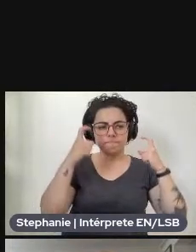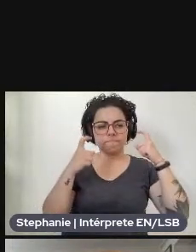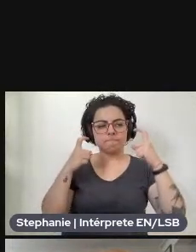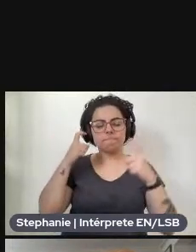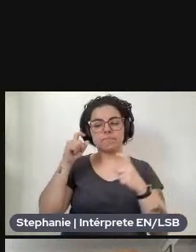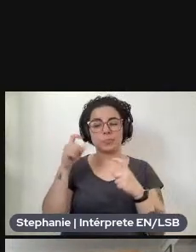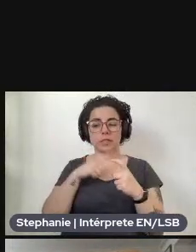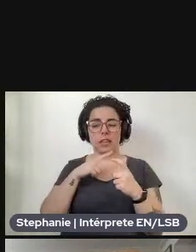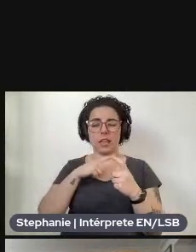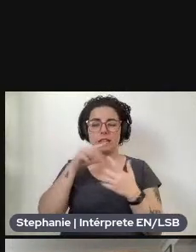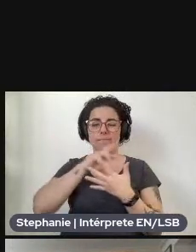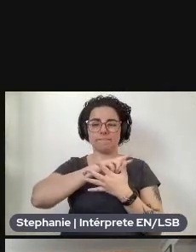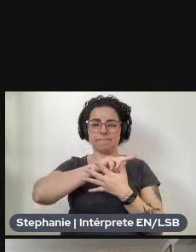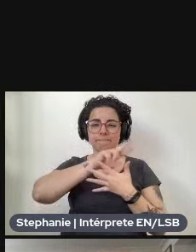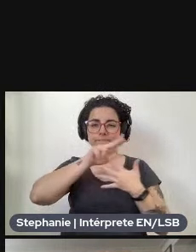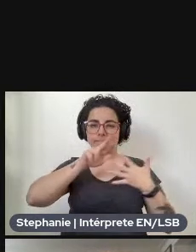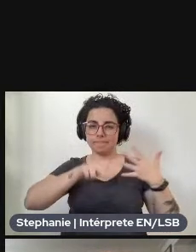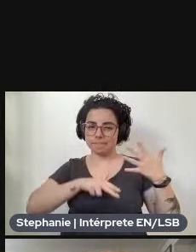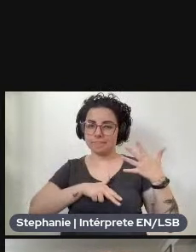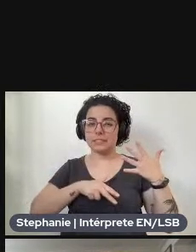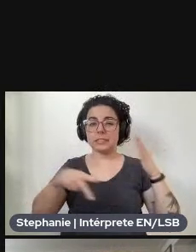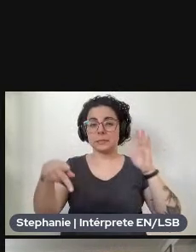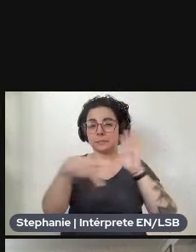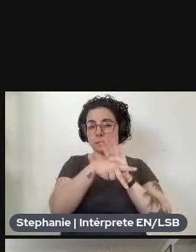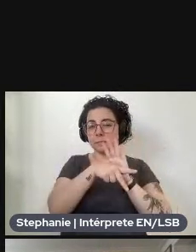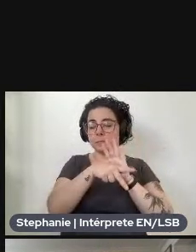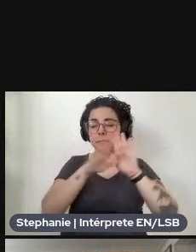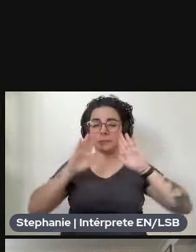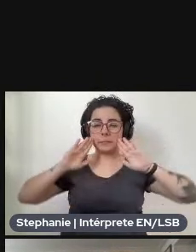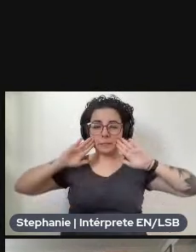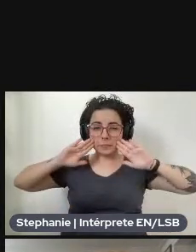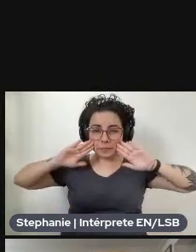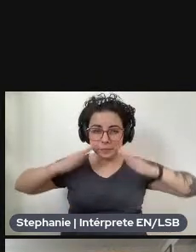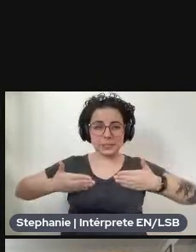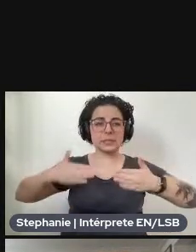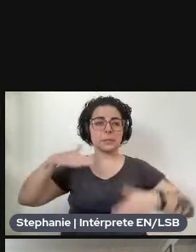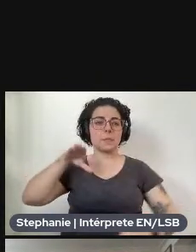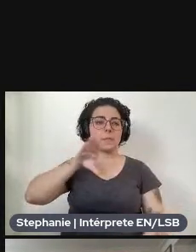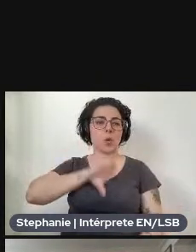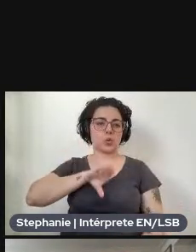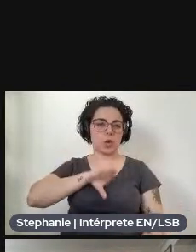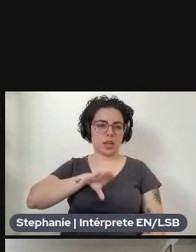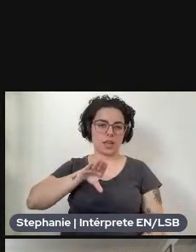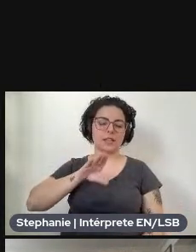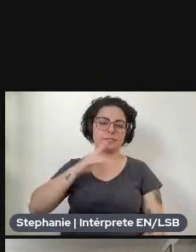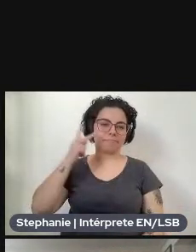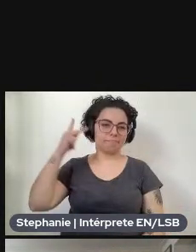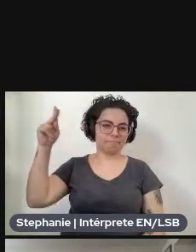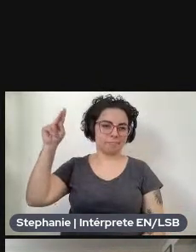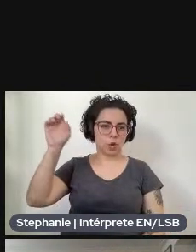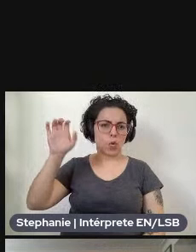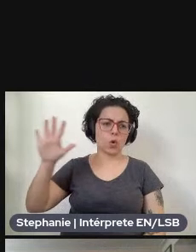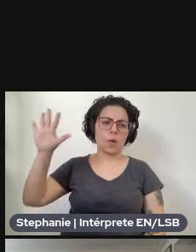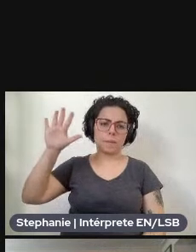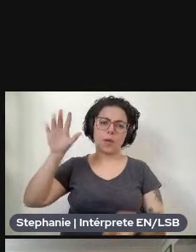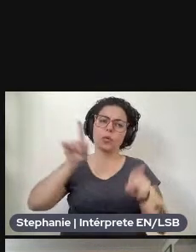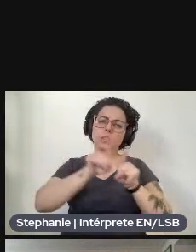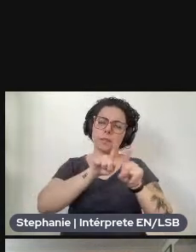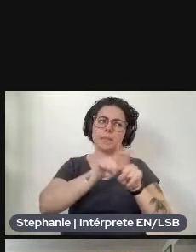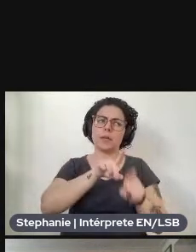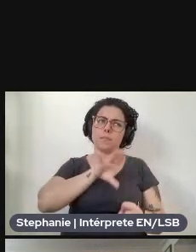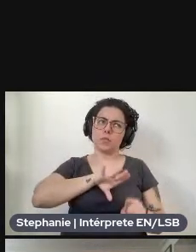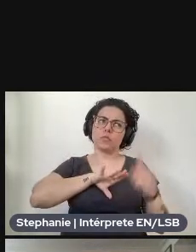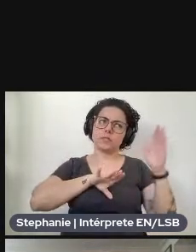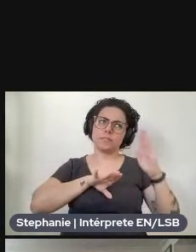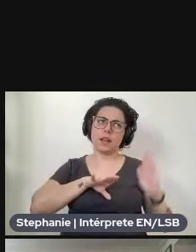são muito específicos da língua portuguesa, e particularmente do português europeu, mas eu acho que aí também o português brasileiro se comporta de forma muito